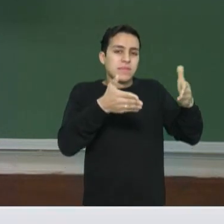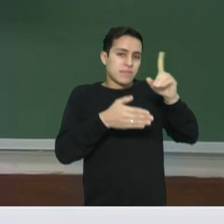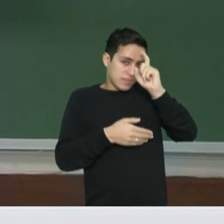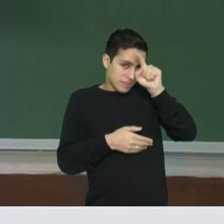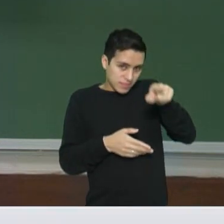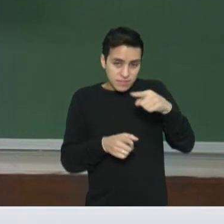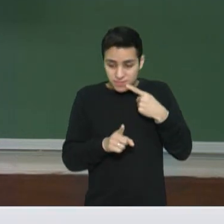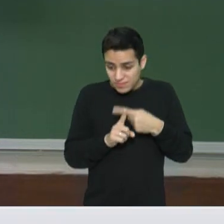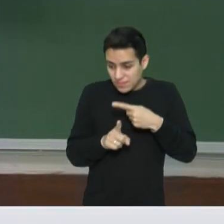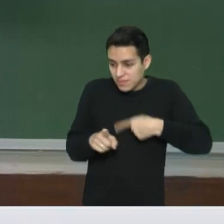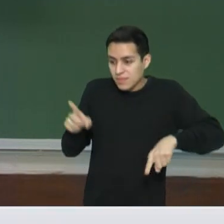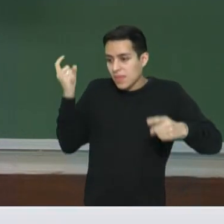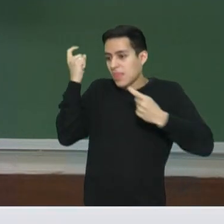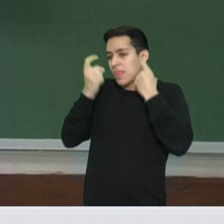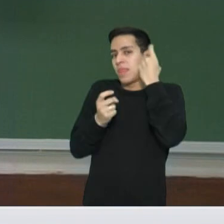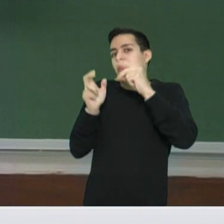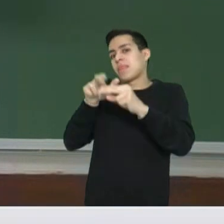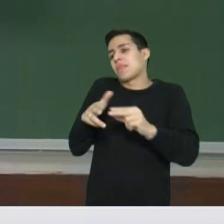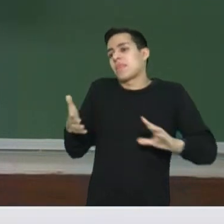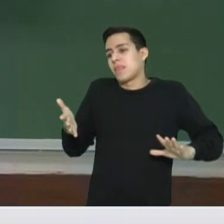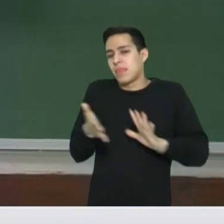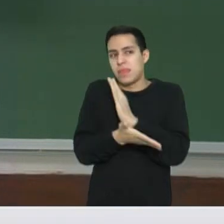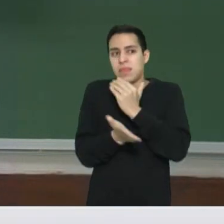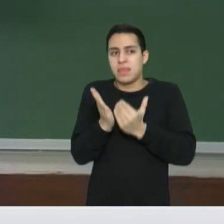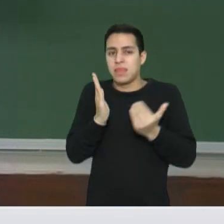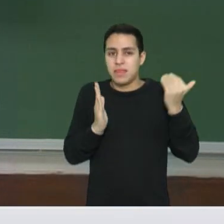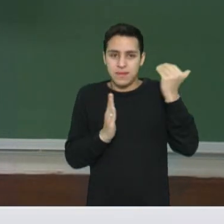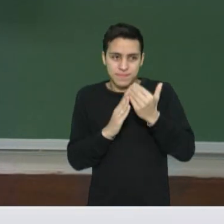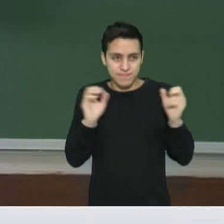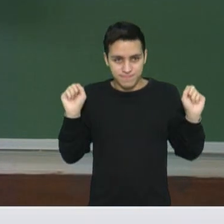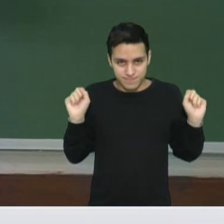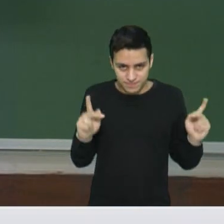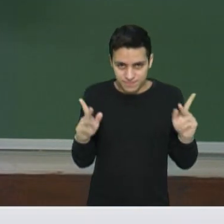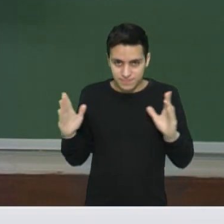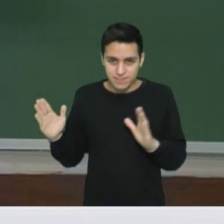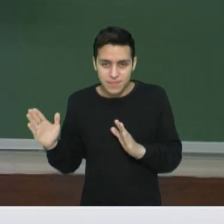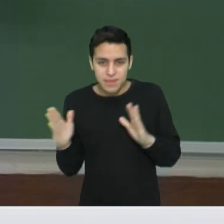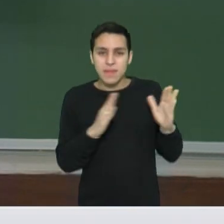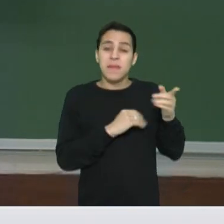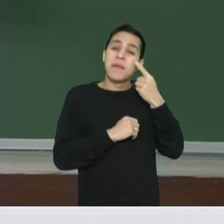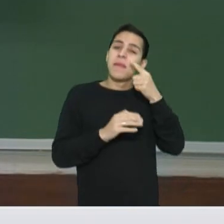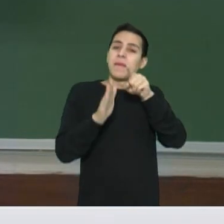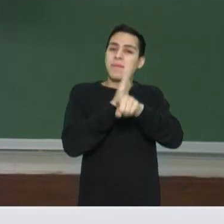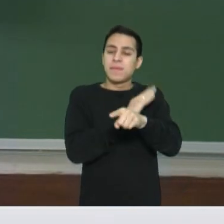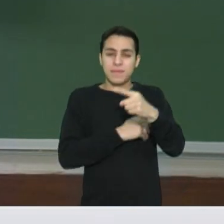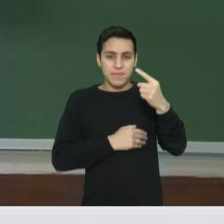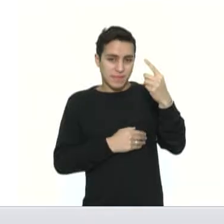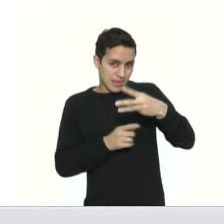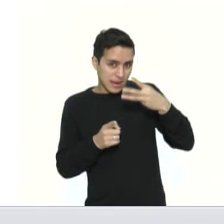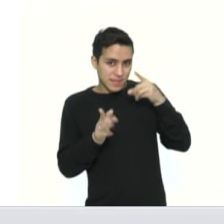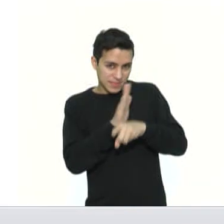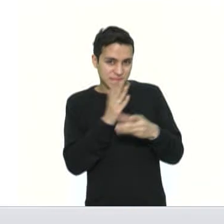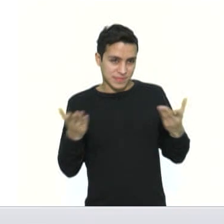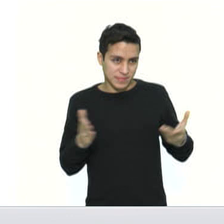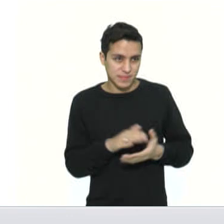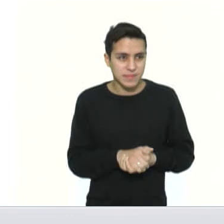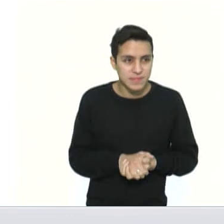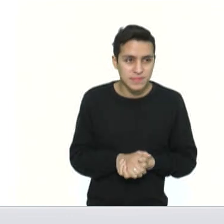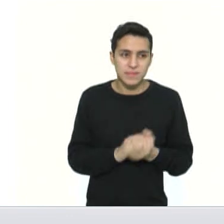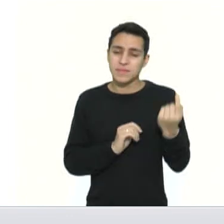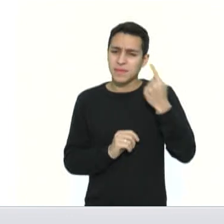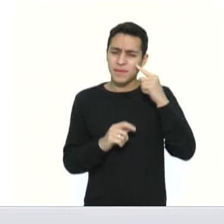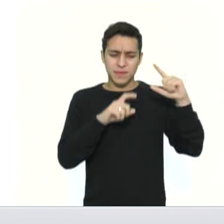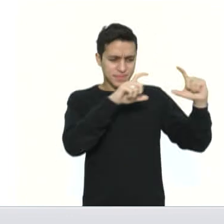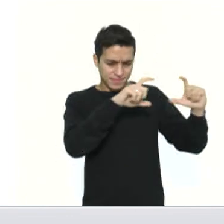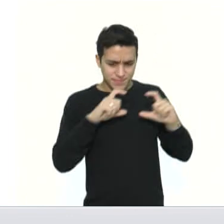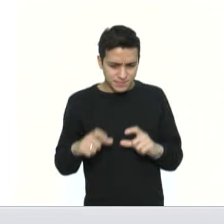né? Por causa daquele gasto exagerado. Ok, então vamos lá para a pergunta, exercício 3. Observe os